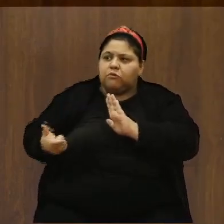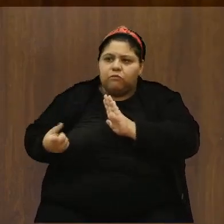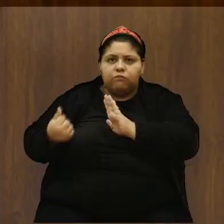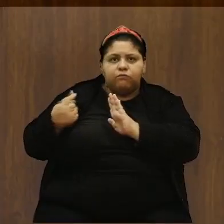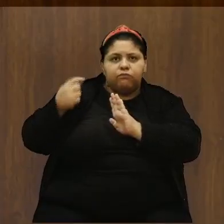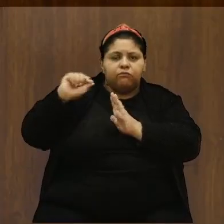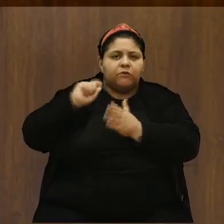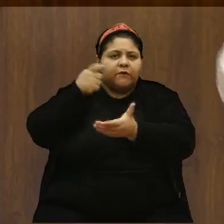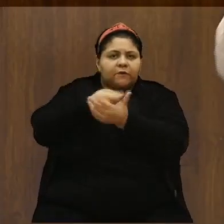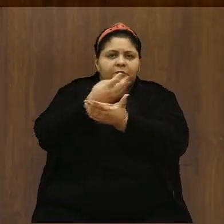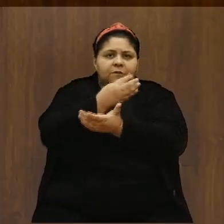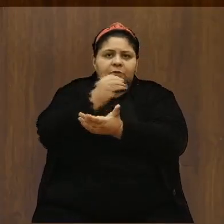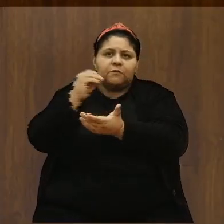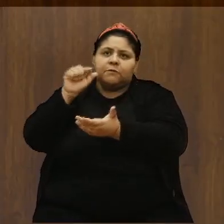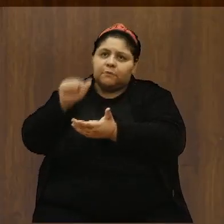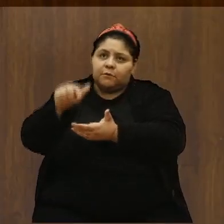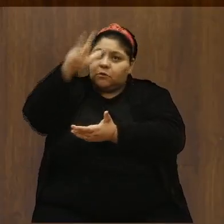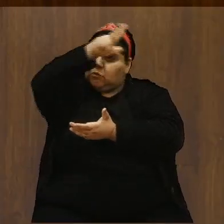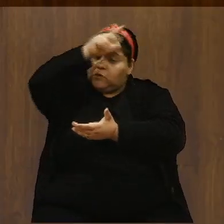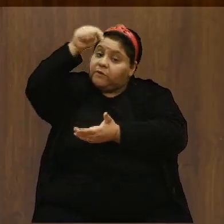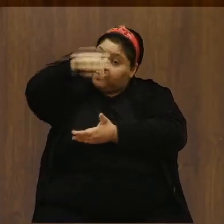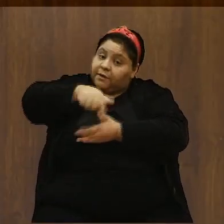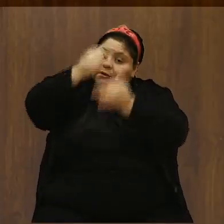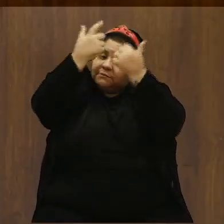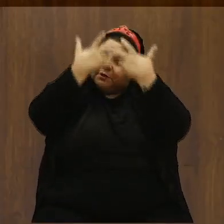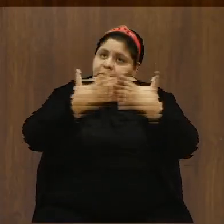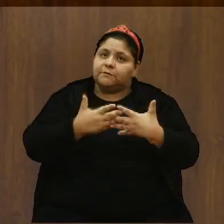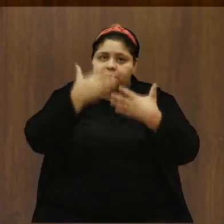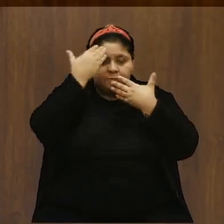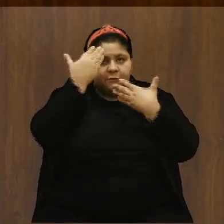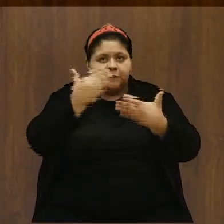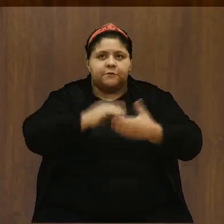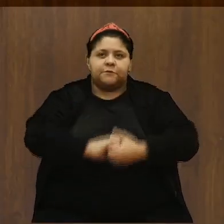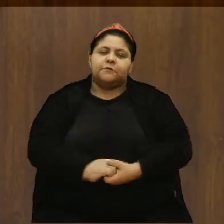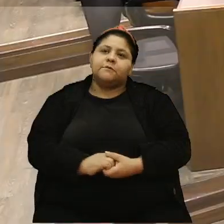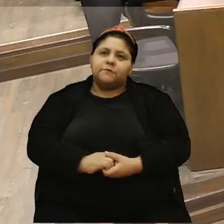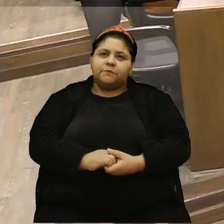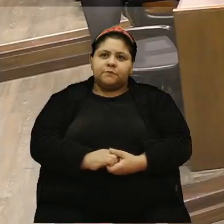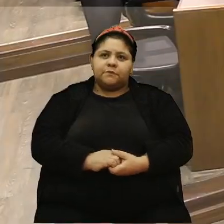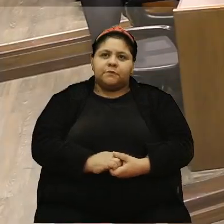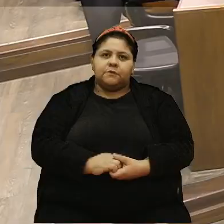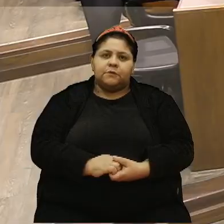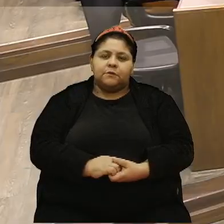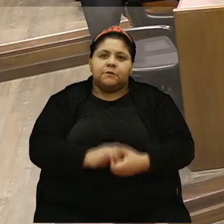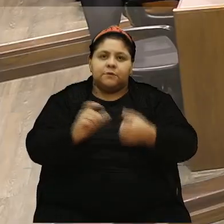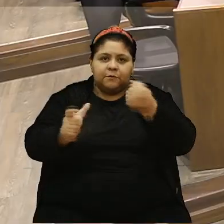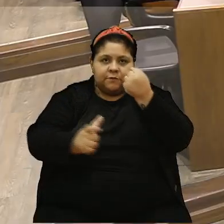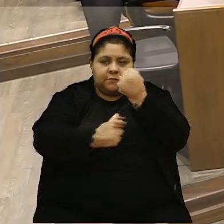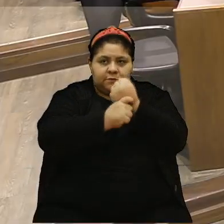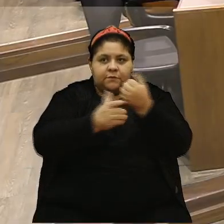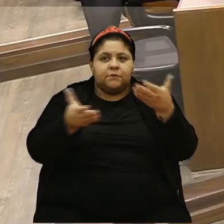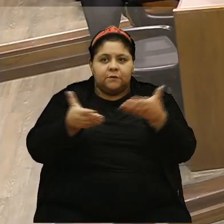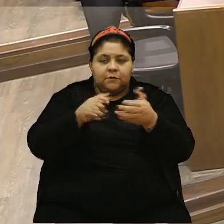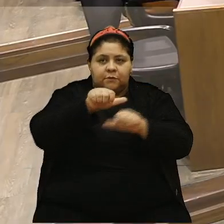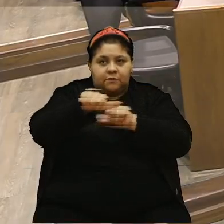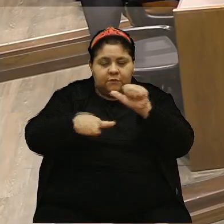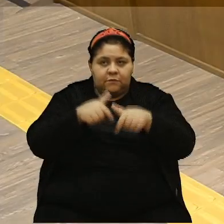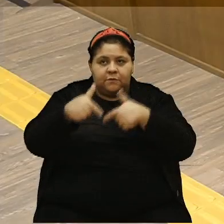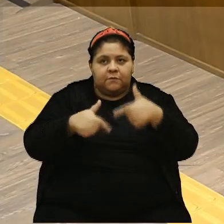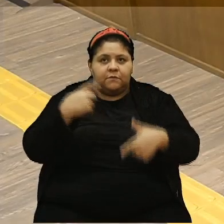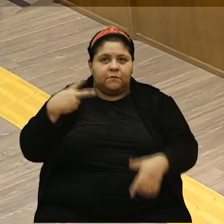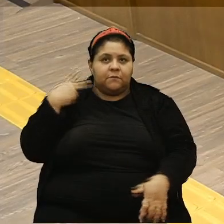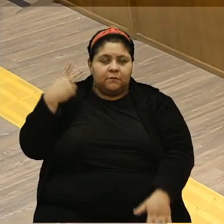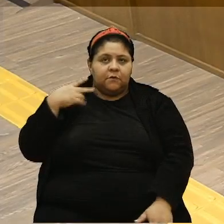custar 400 mil. Então, o prefeito que veio aqui explicar. Muito obrigado. Só um minutinho, vereador, garantido seu tempo. Eu vou passar os trabalhos para a vereadora